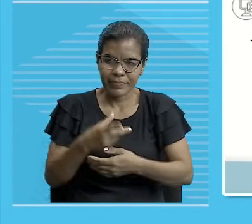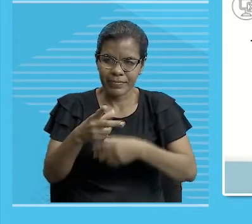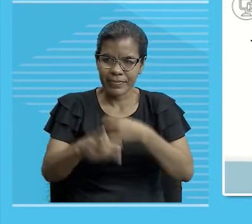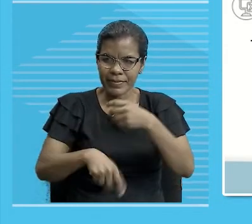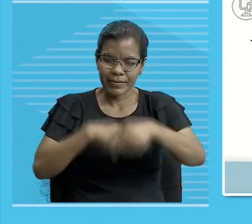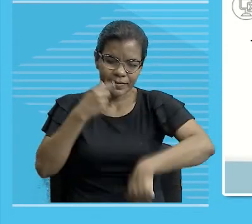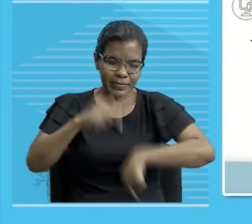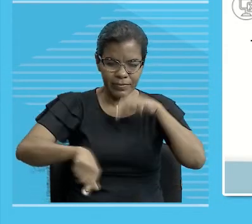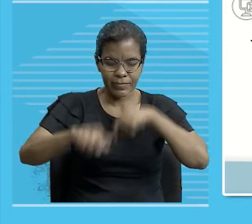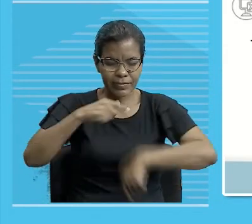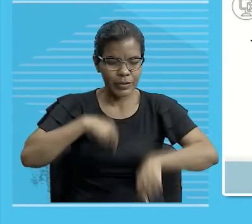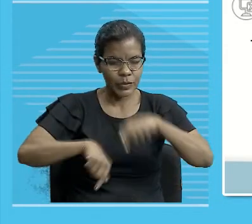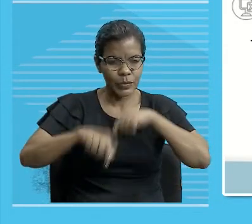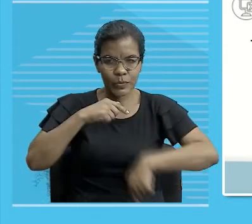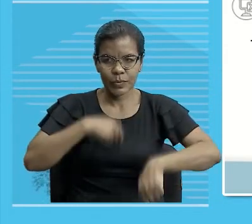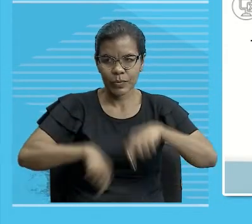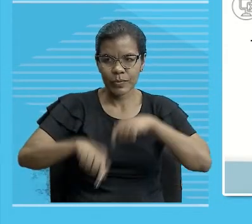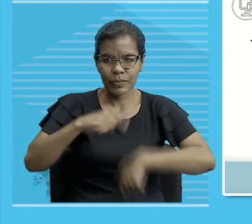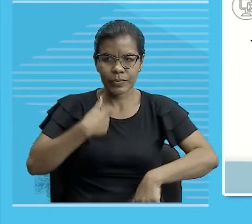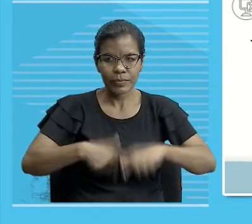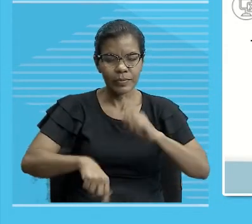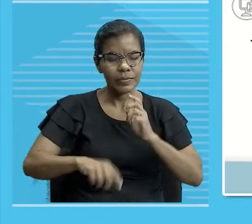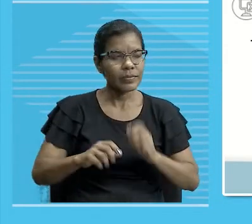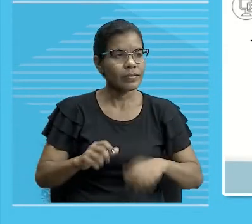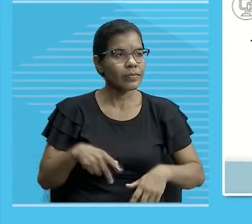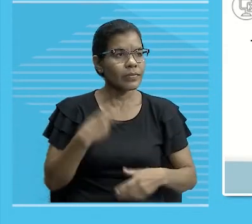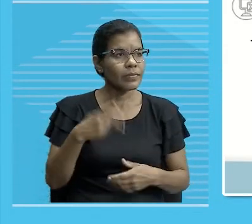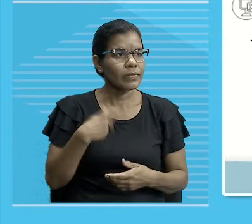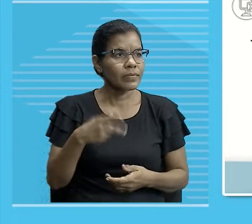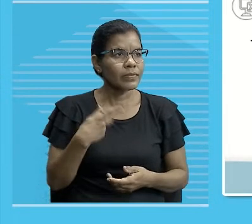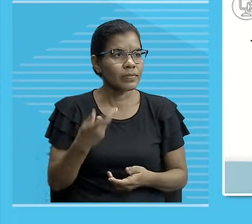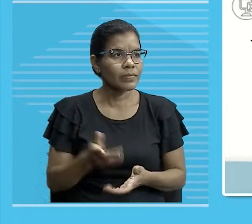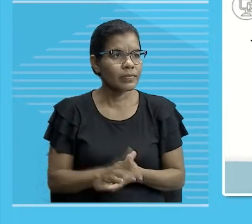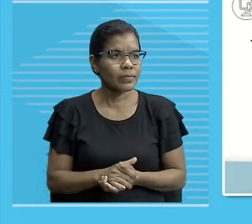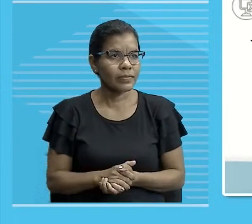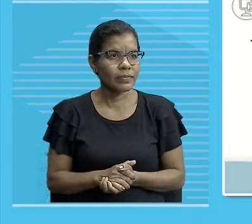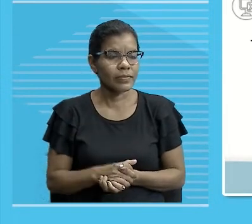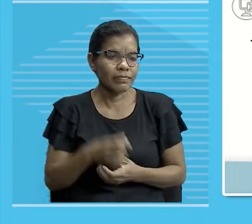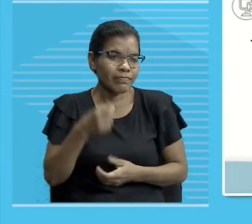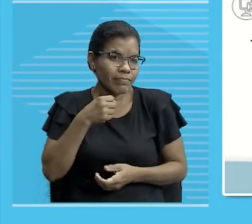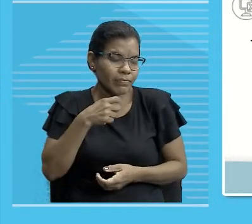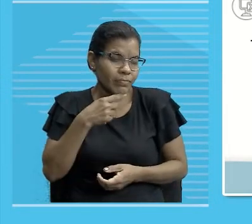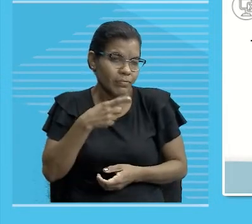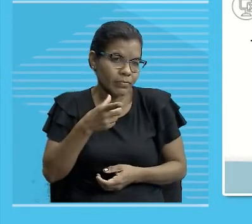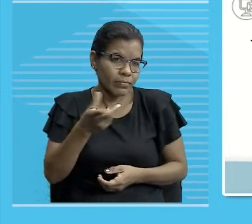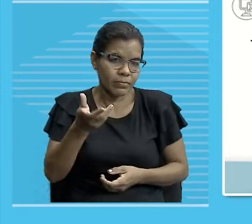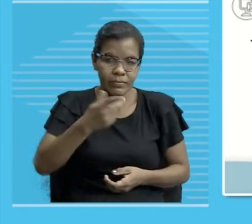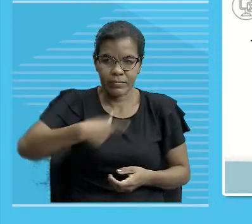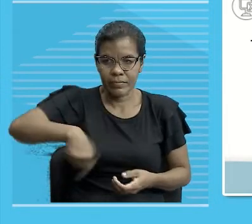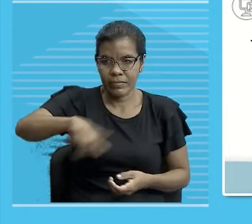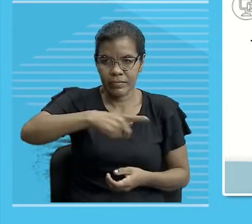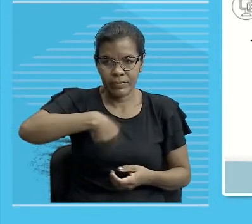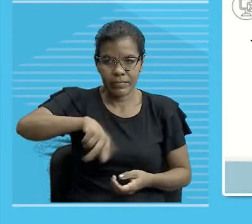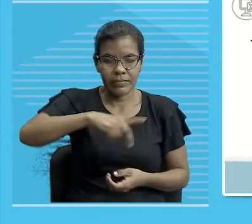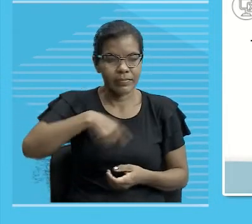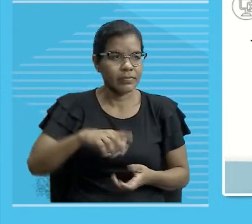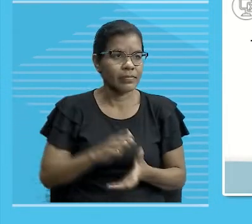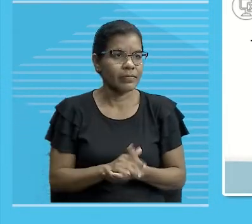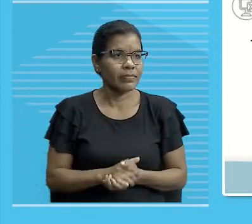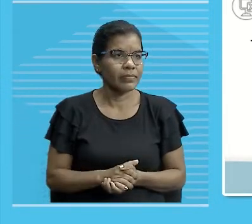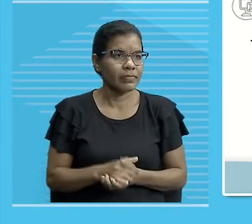de neurotransmissão. Então, assim, quando a gente fala de drogas, de um modo geral, e quando a gente fala de droga, a ideia que a gente tem é